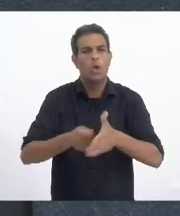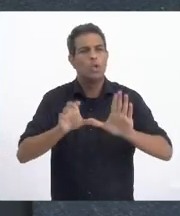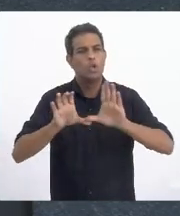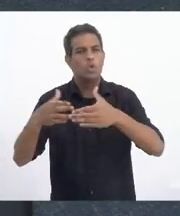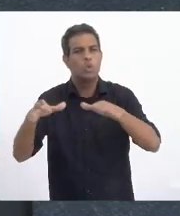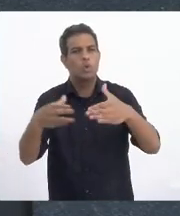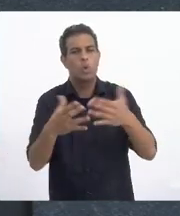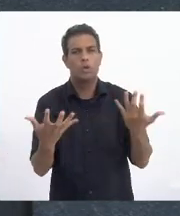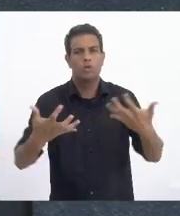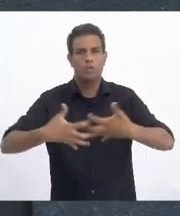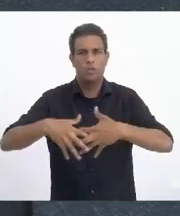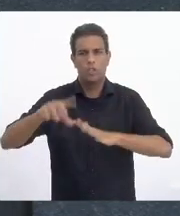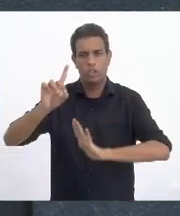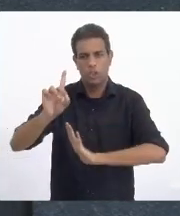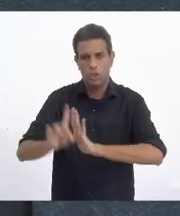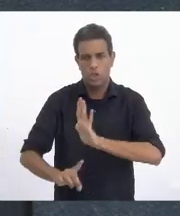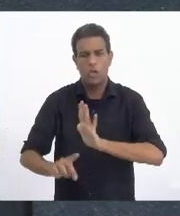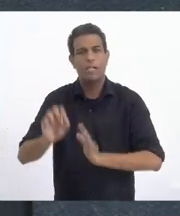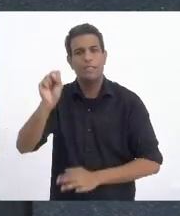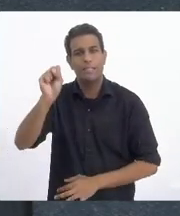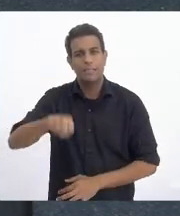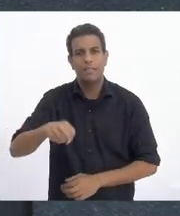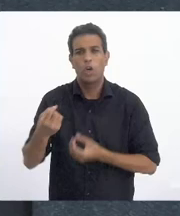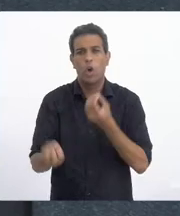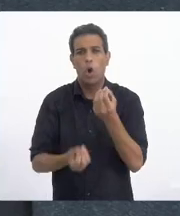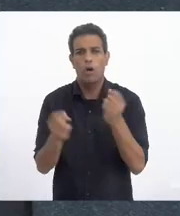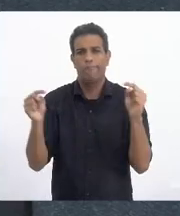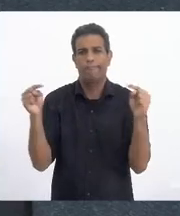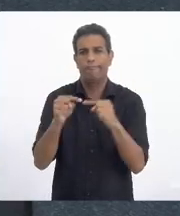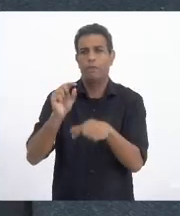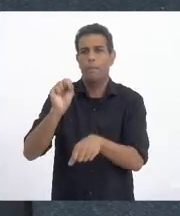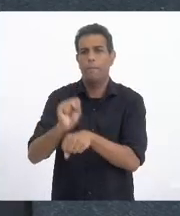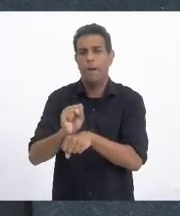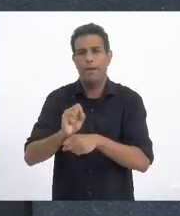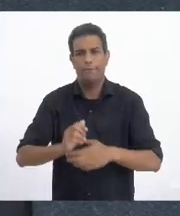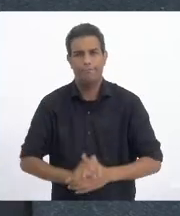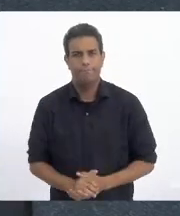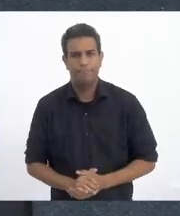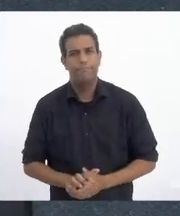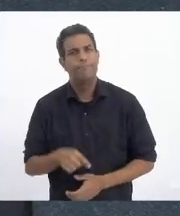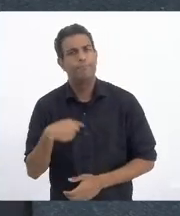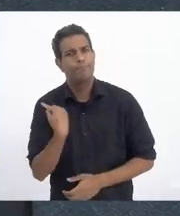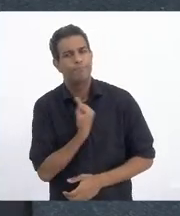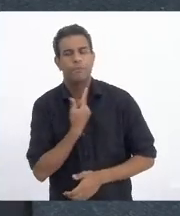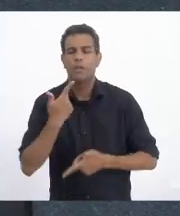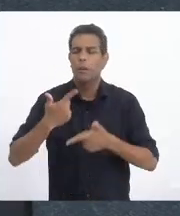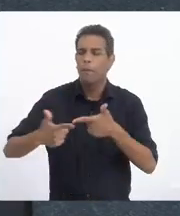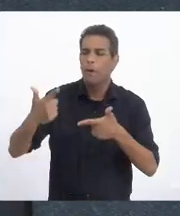são direitos. Sem esses homens, o estado para. Já tivemos